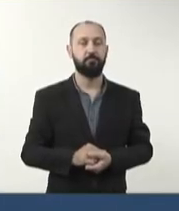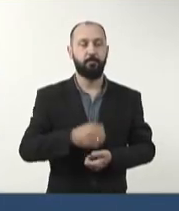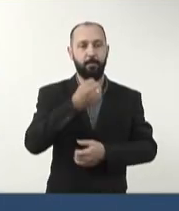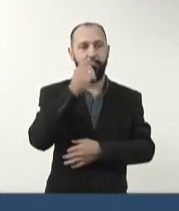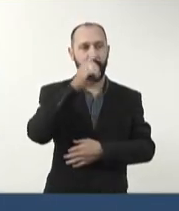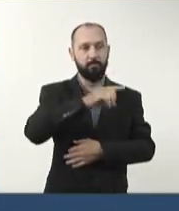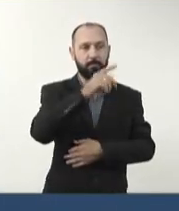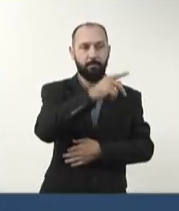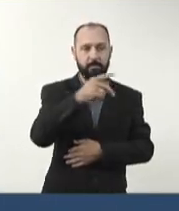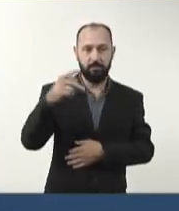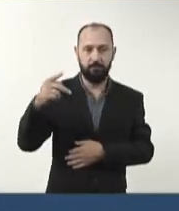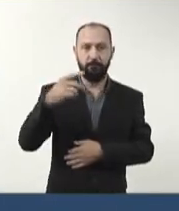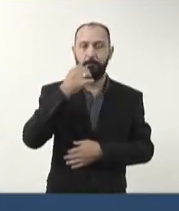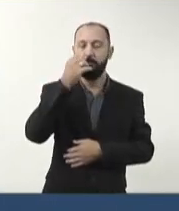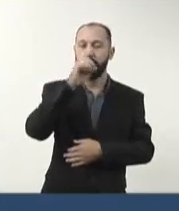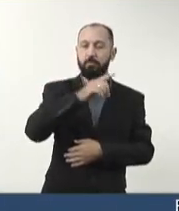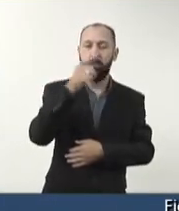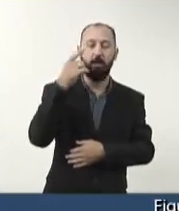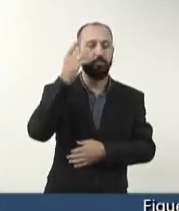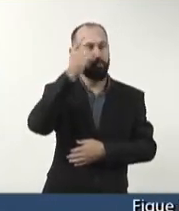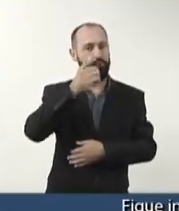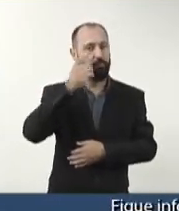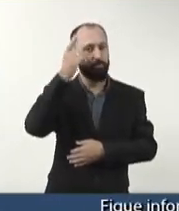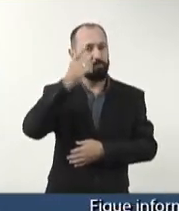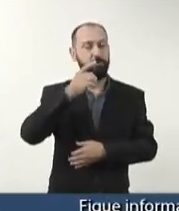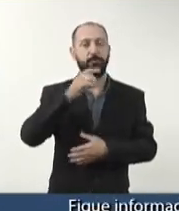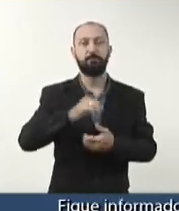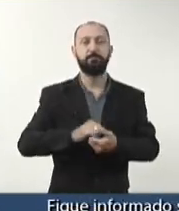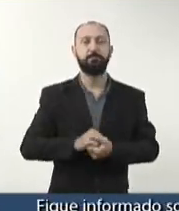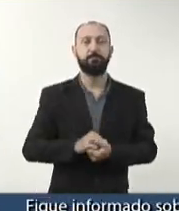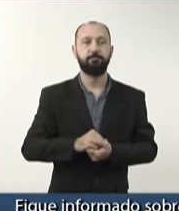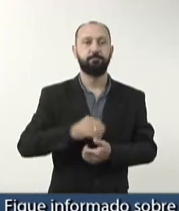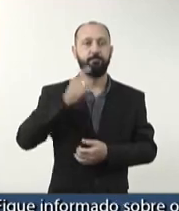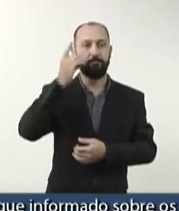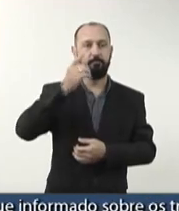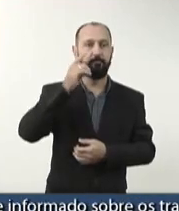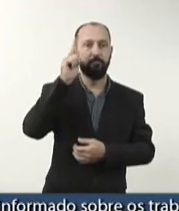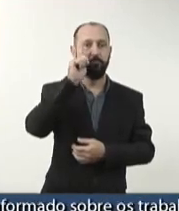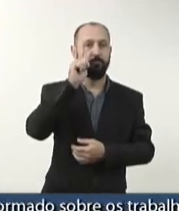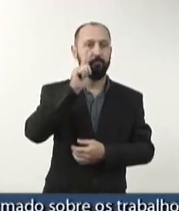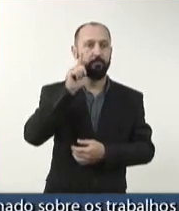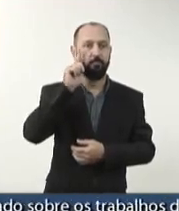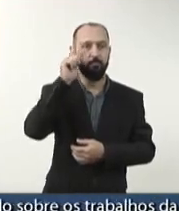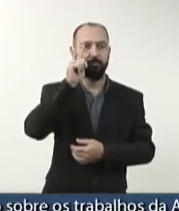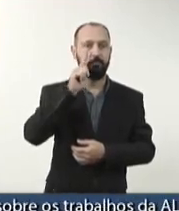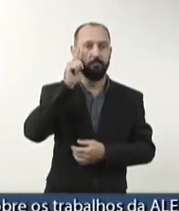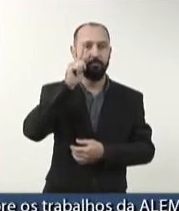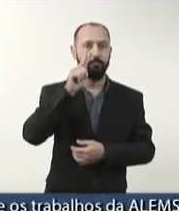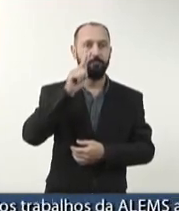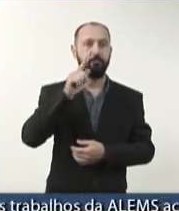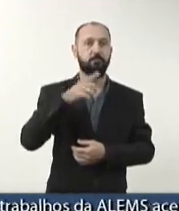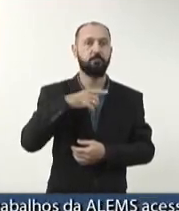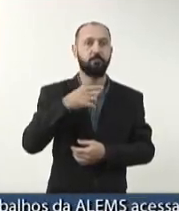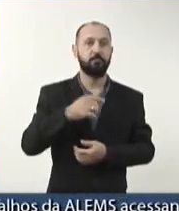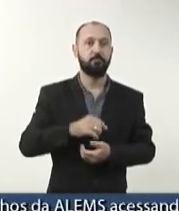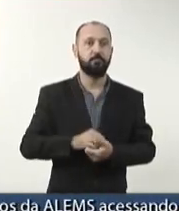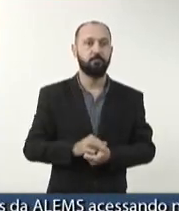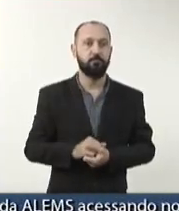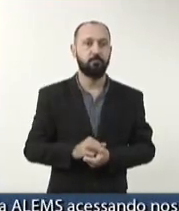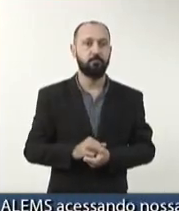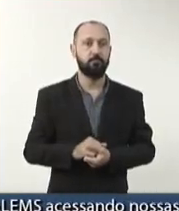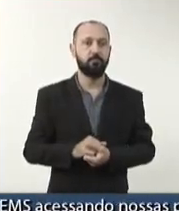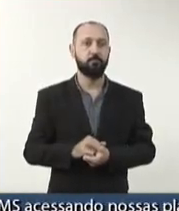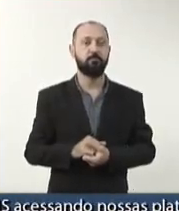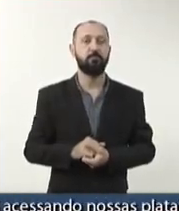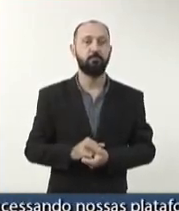Bom dia, senhor presidente. Bom dia aos nobres deputados, deputada Gleice, deputada Lia Nogueira. Cumprimentar a